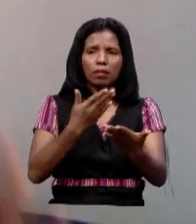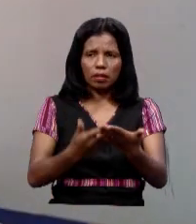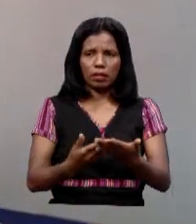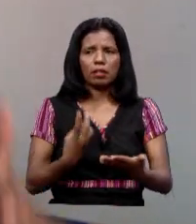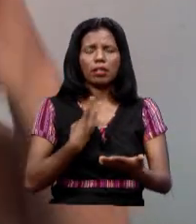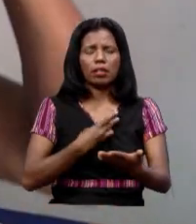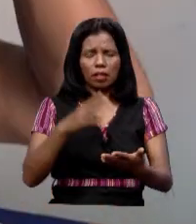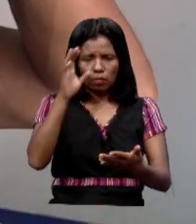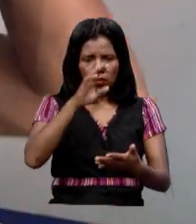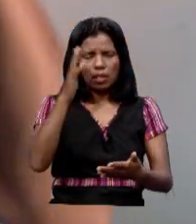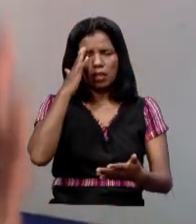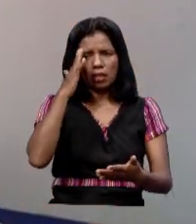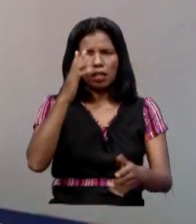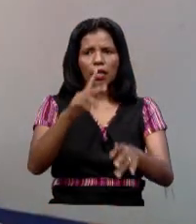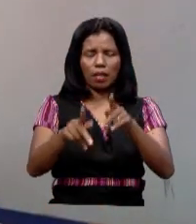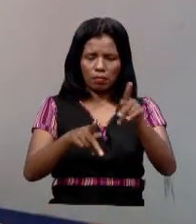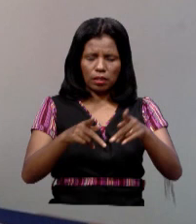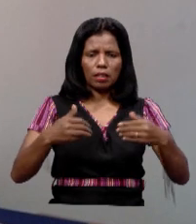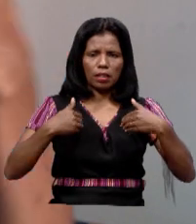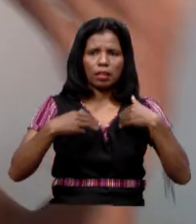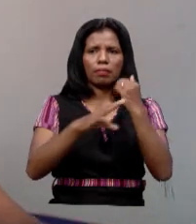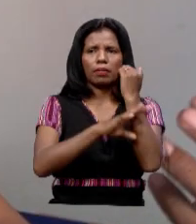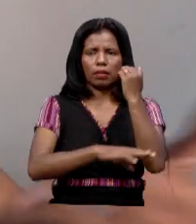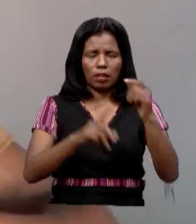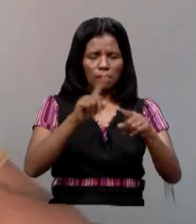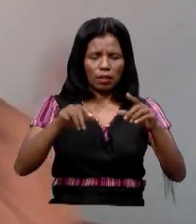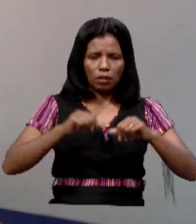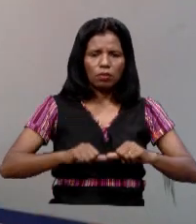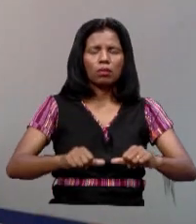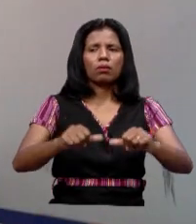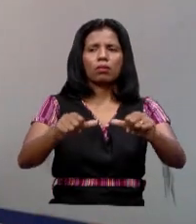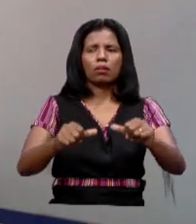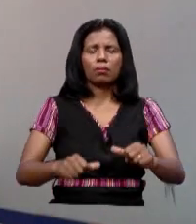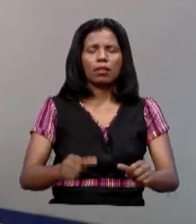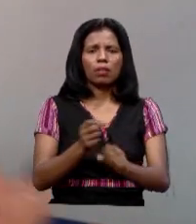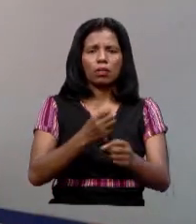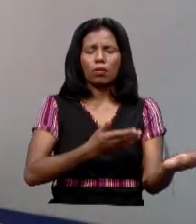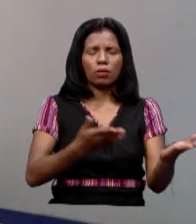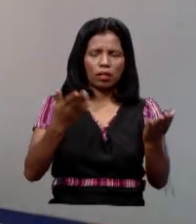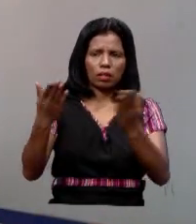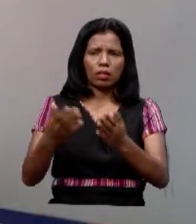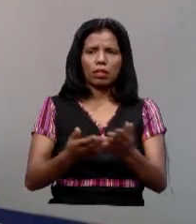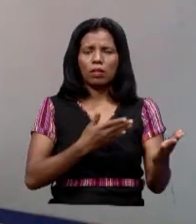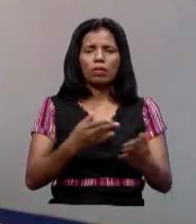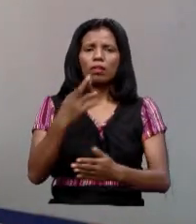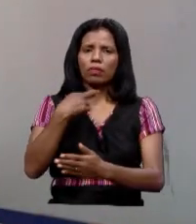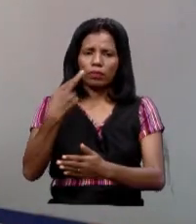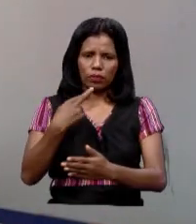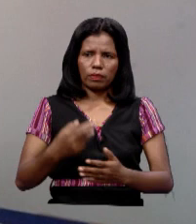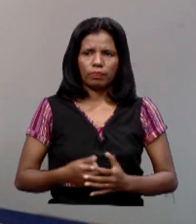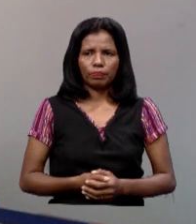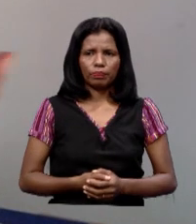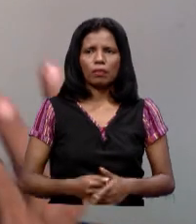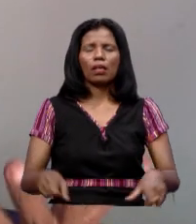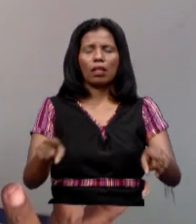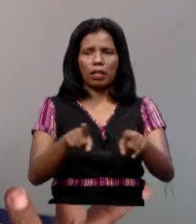que identifica populasaun serbema ke abatari. Ita label kuntuna lori batar sira ne sita batrosa sira. Ita lori falifos.